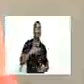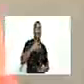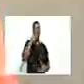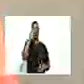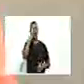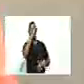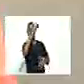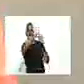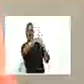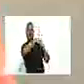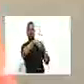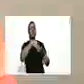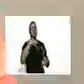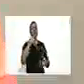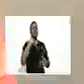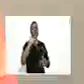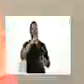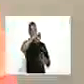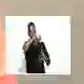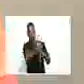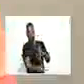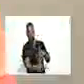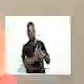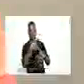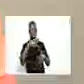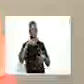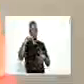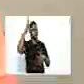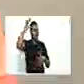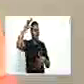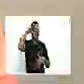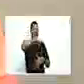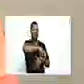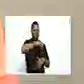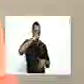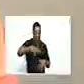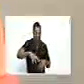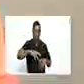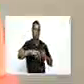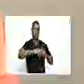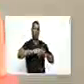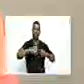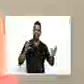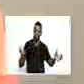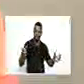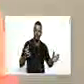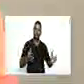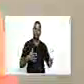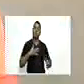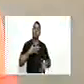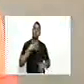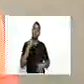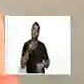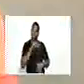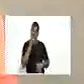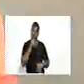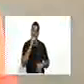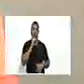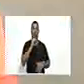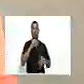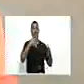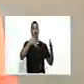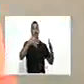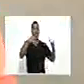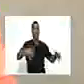naquele tambor aquele tambor cai lá faz aquela bagunça que o cavalo vai e a vontade Nossa é acabar com os tambores acabar com os